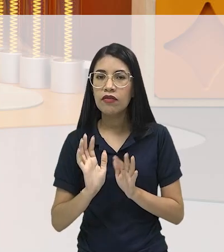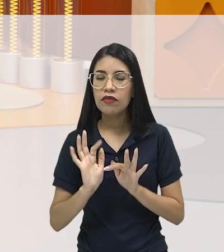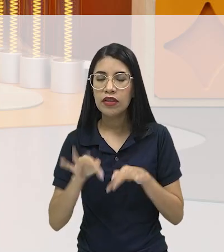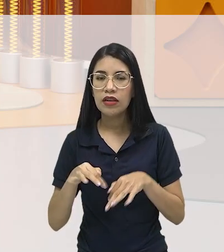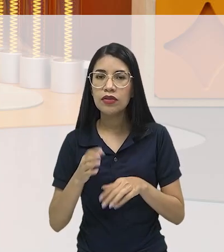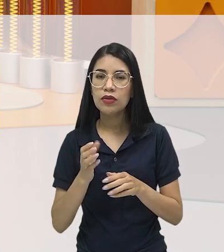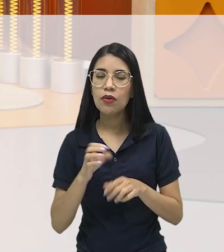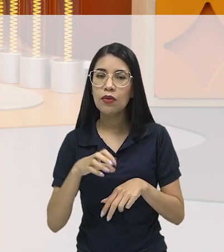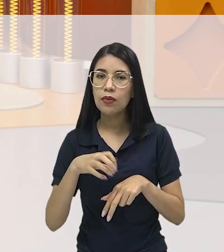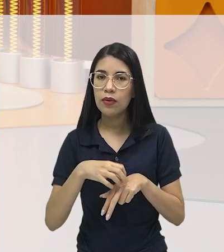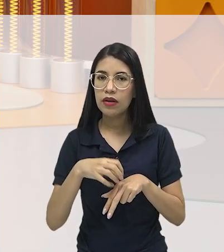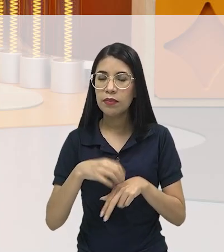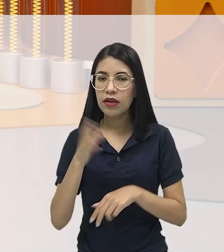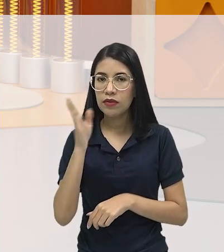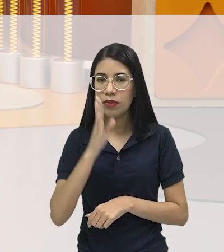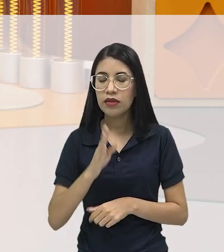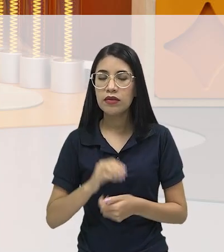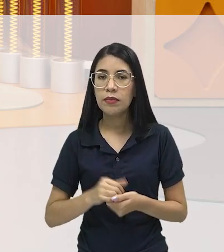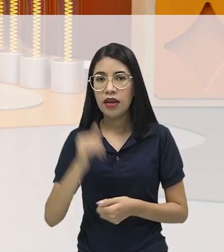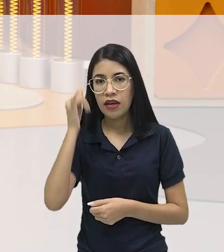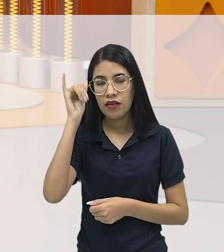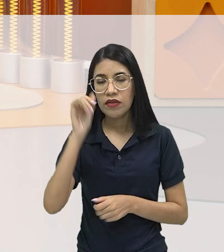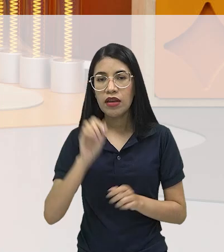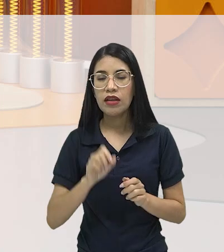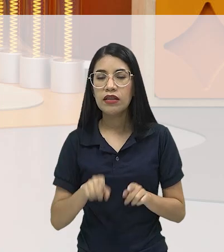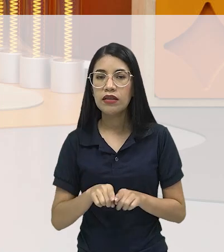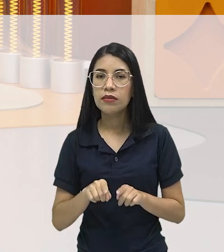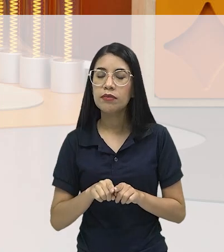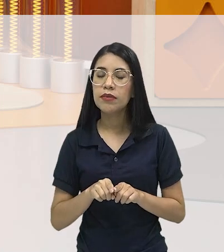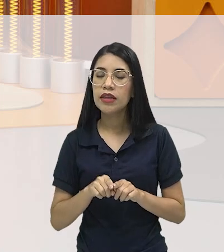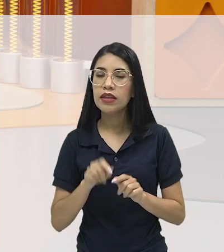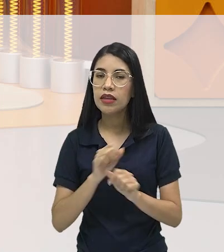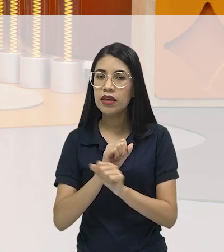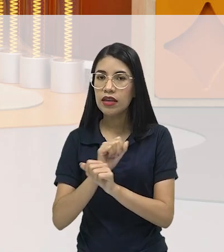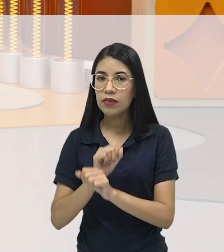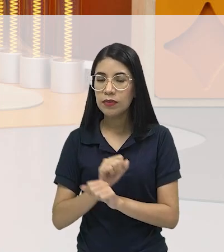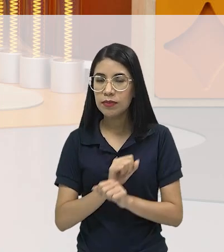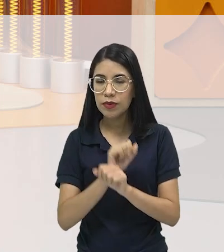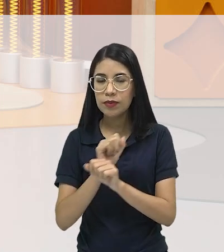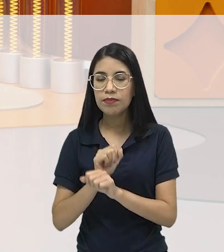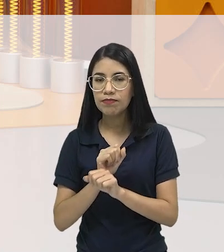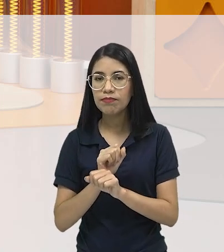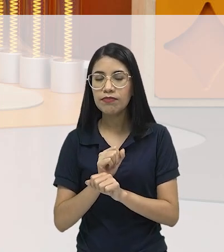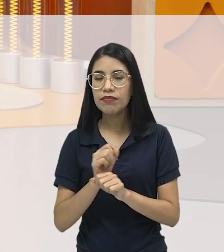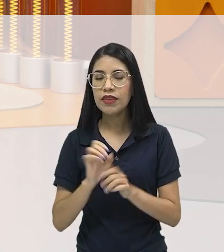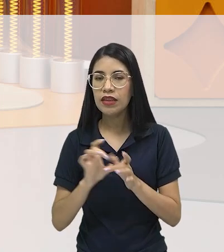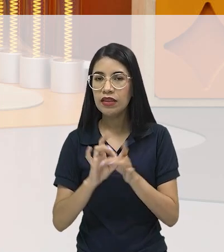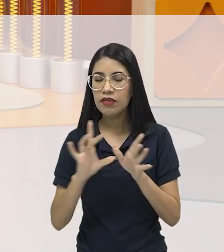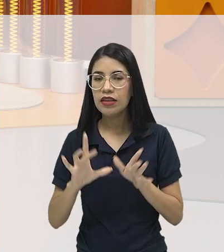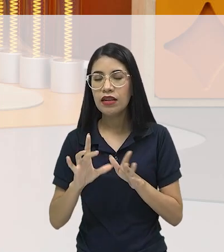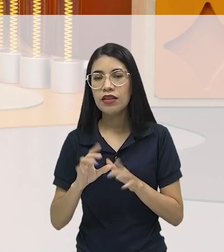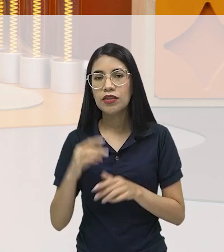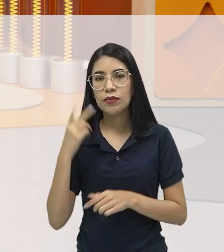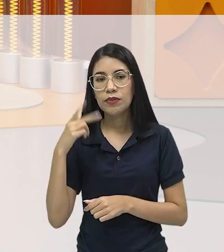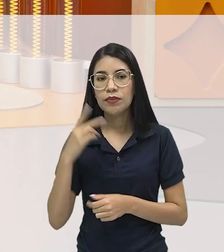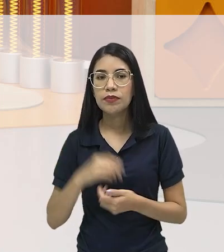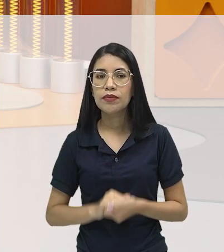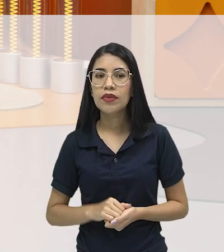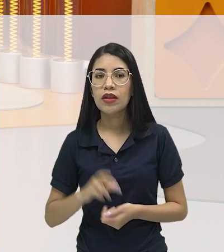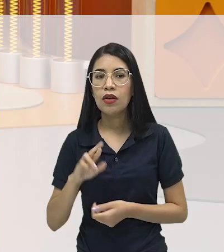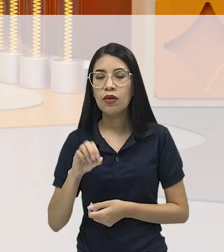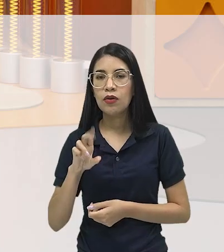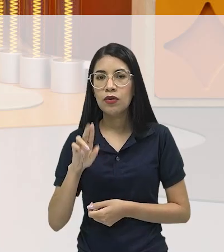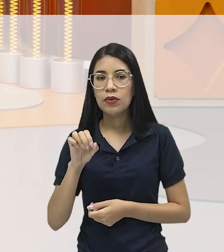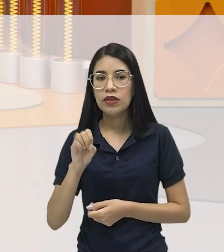no Brasil. Então, para evitar abusos de poder e defender a liberdade política. Próximo é Jean-Jacques